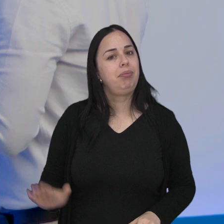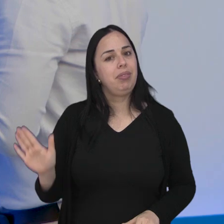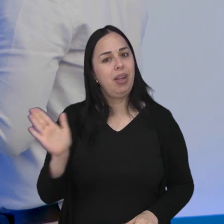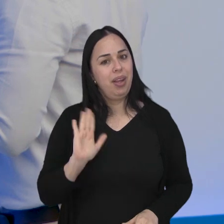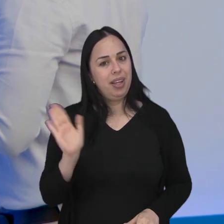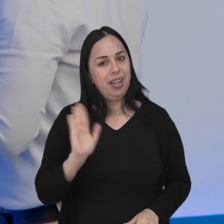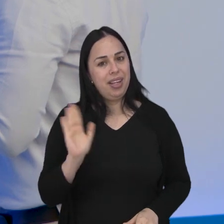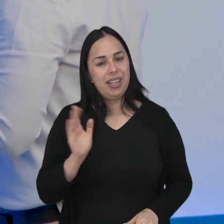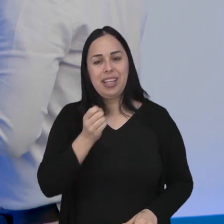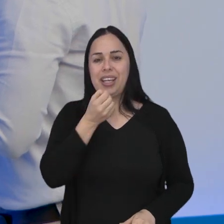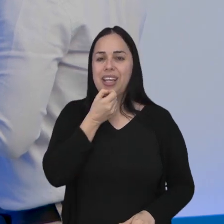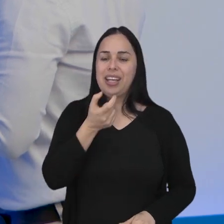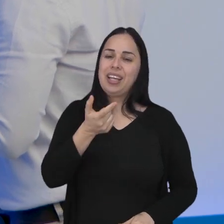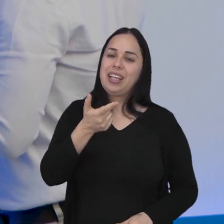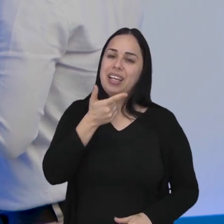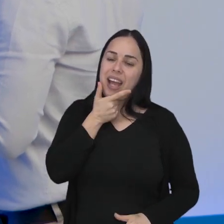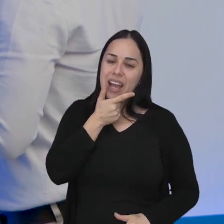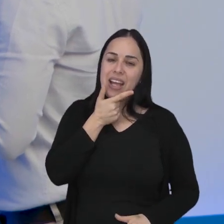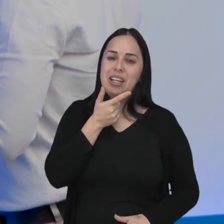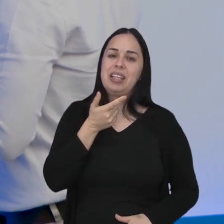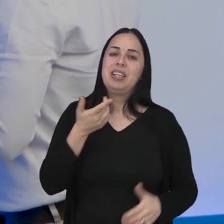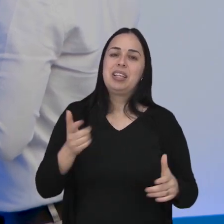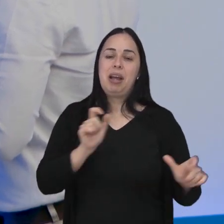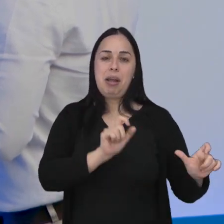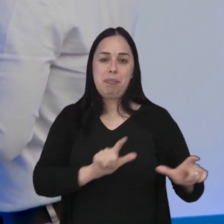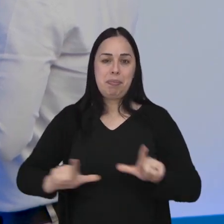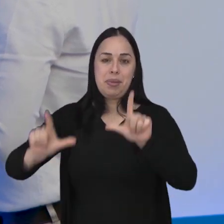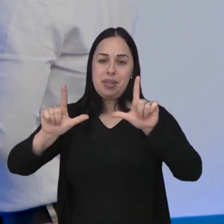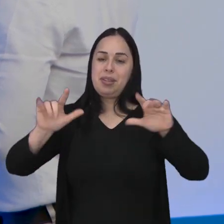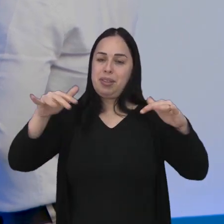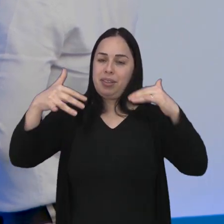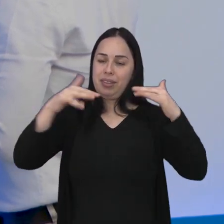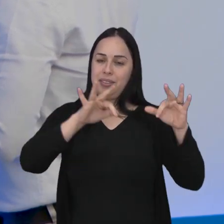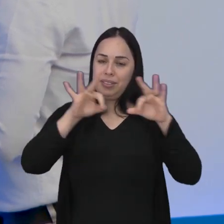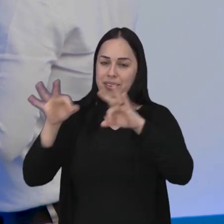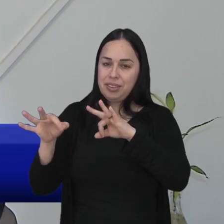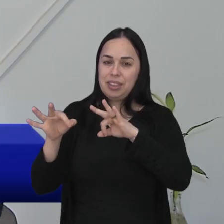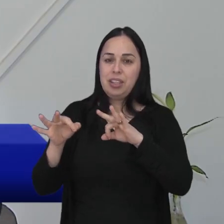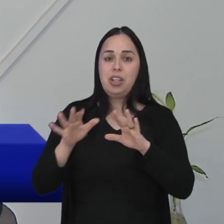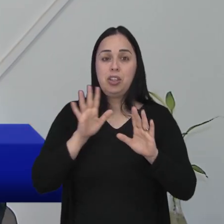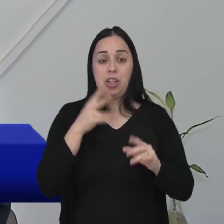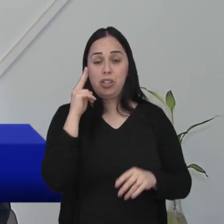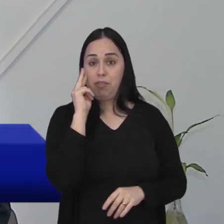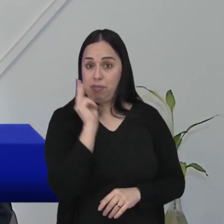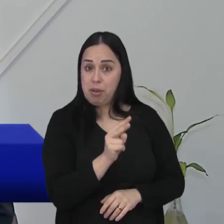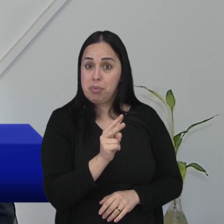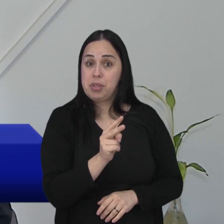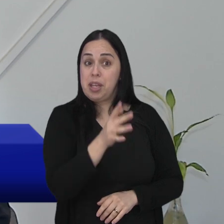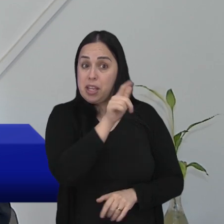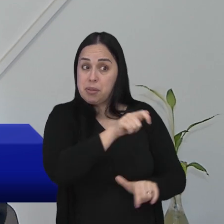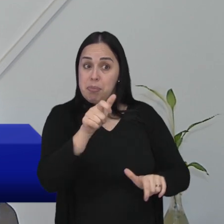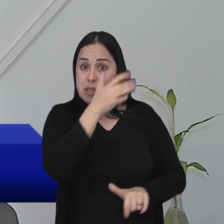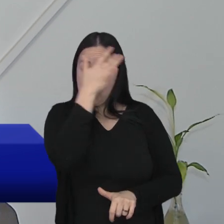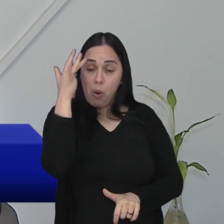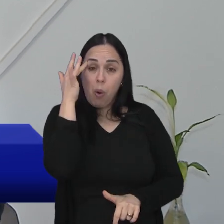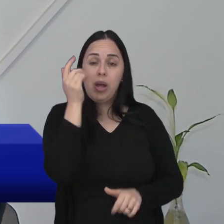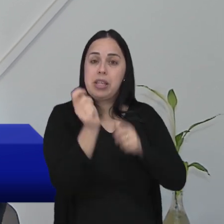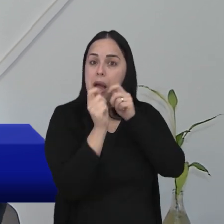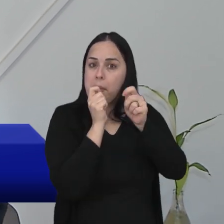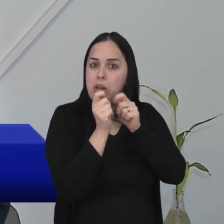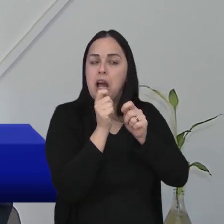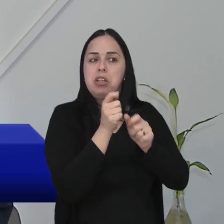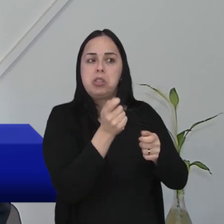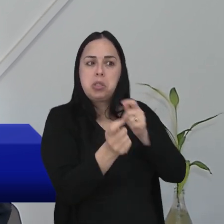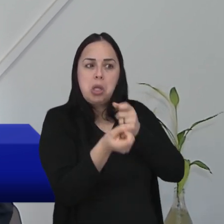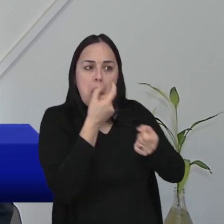para a gente. Oi, Guerra, boa tarde para você e para quem está com a gente aqui no Boletim Legislativo. A gente acabou de ver sobre o aumento do consumo